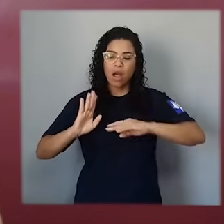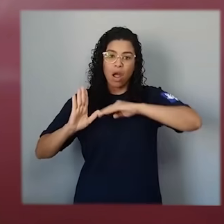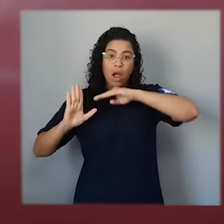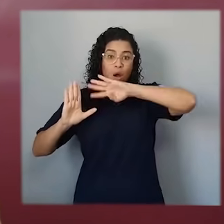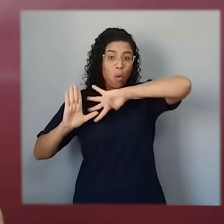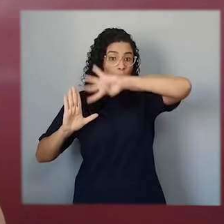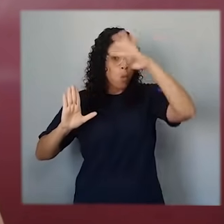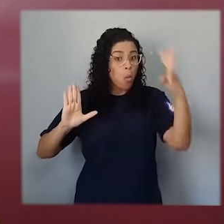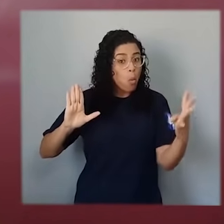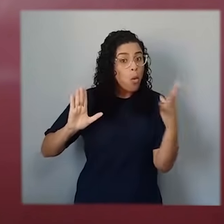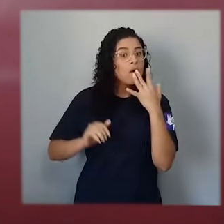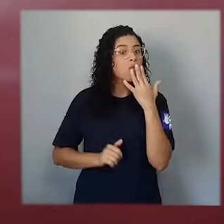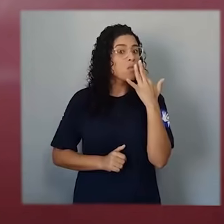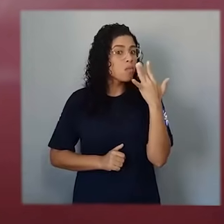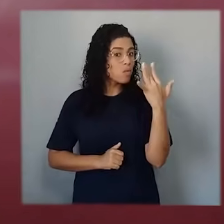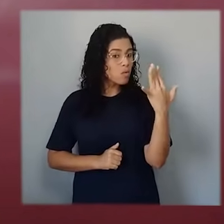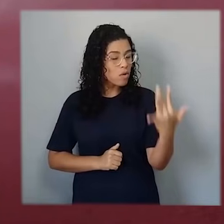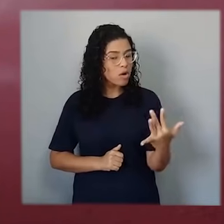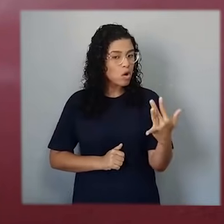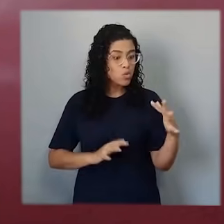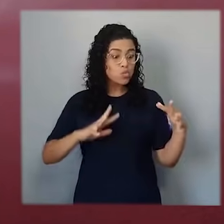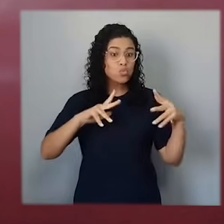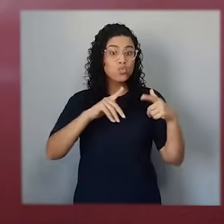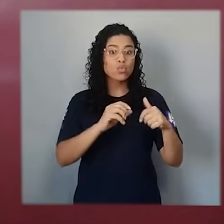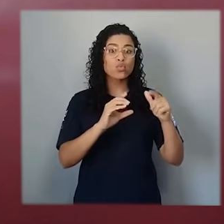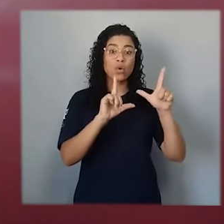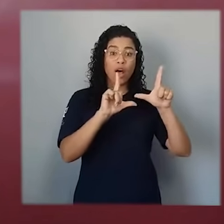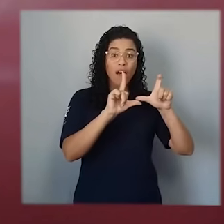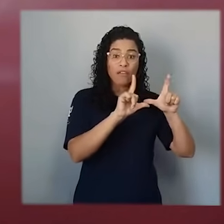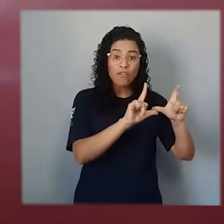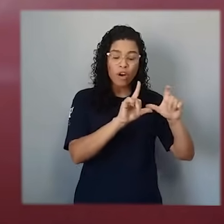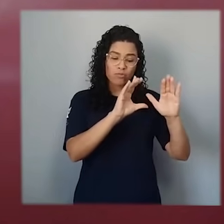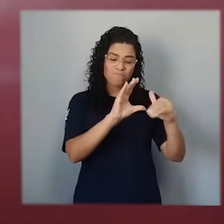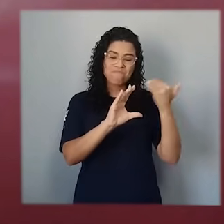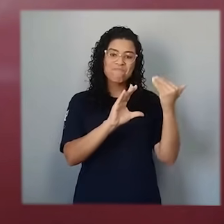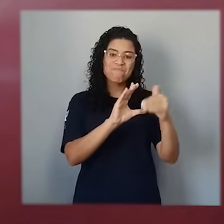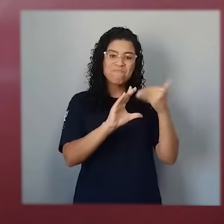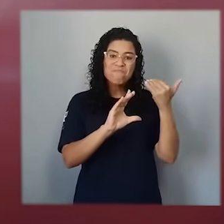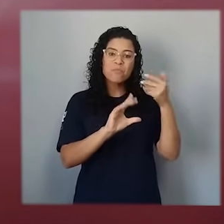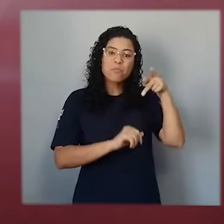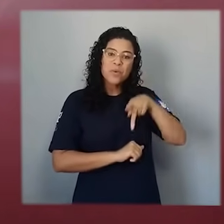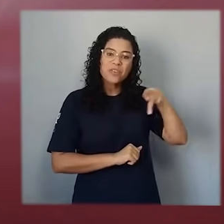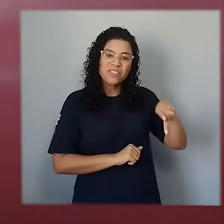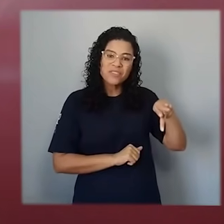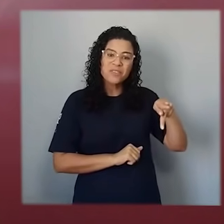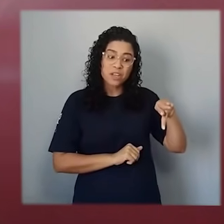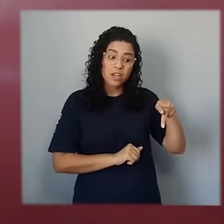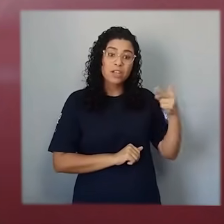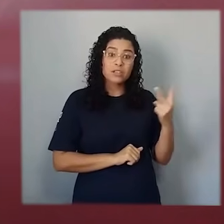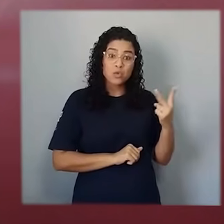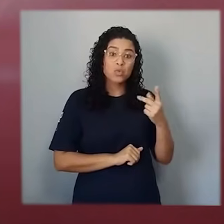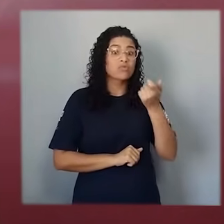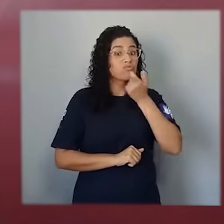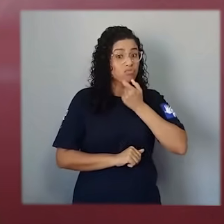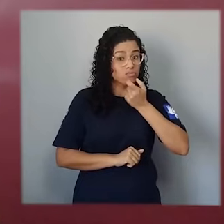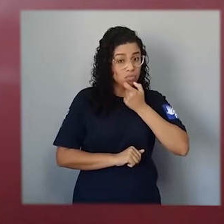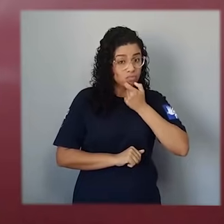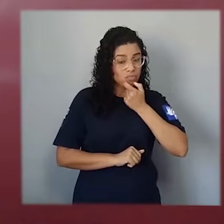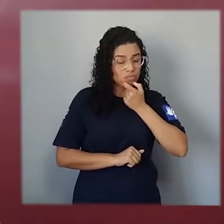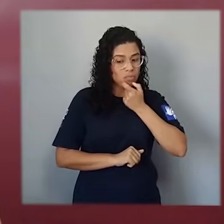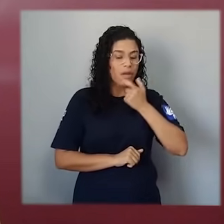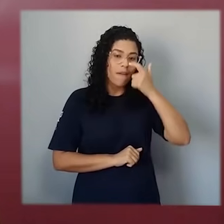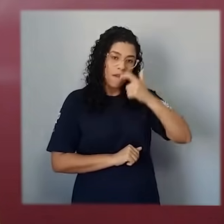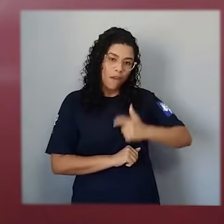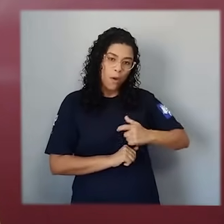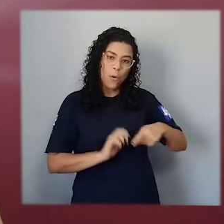fitas, os trabalhos que vocês enviaram para a professora Thalita e para a professora Fernanda sobre